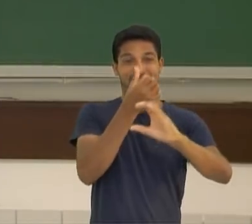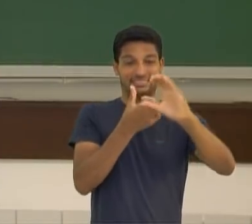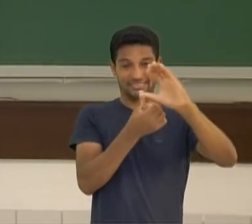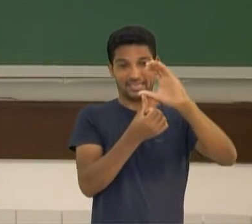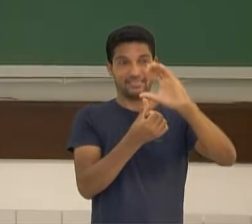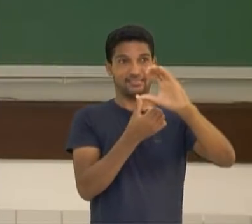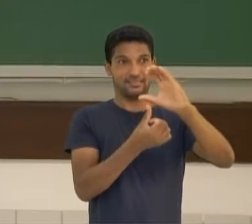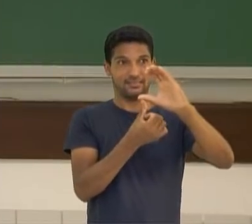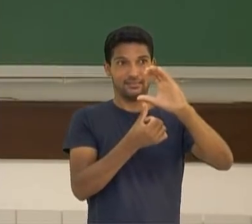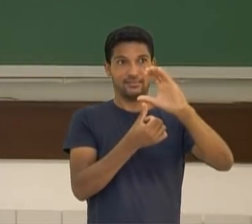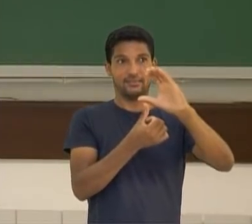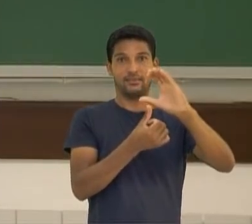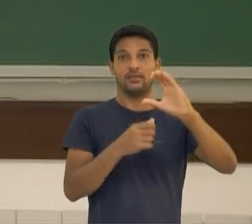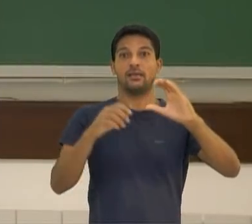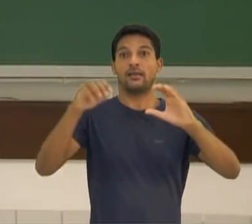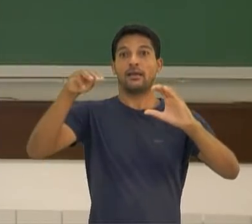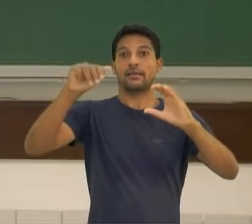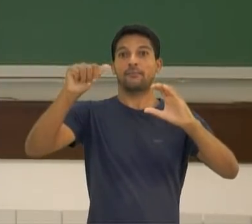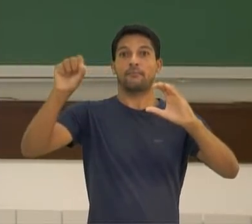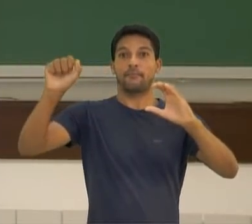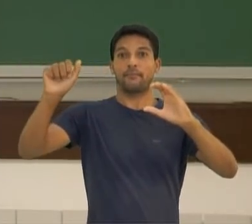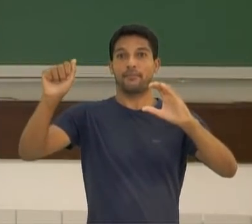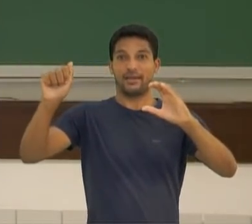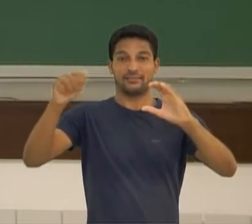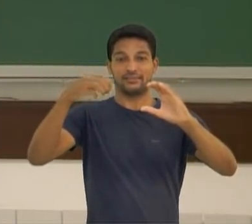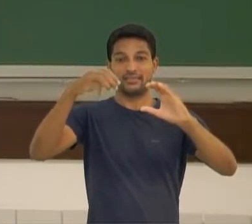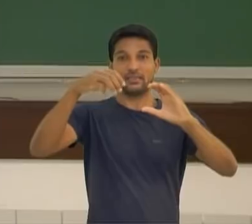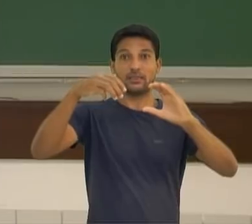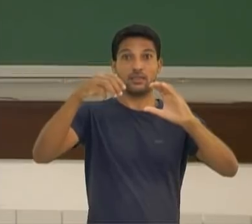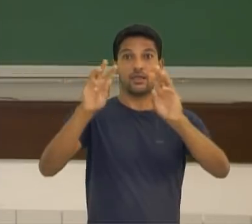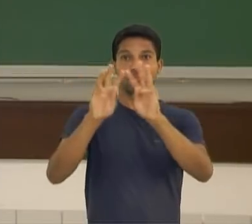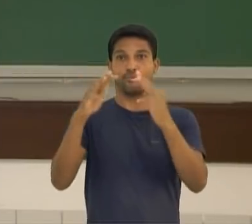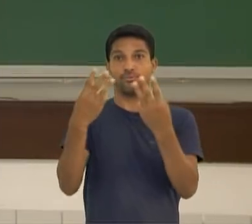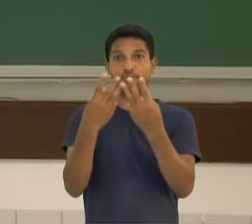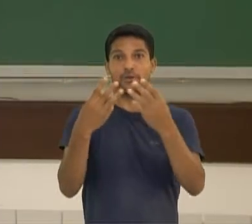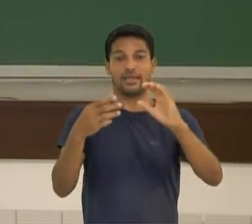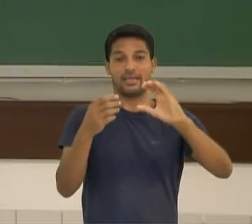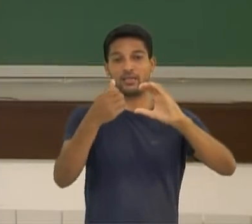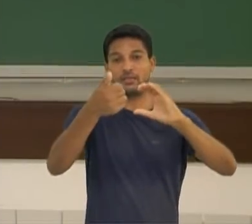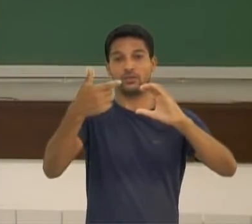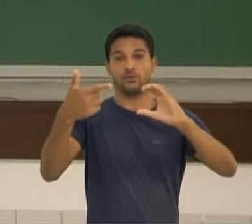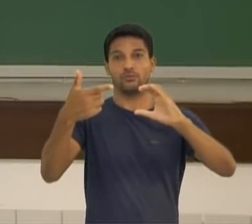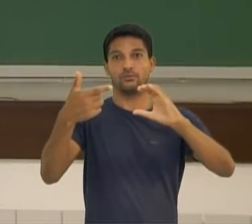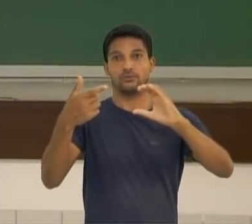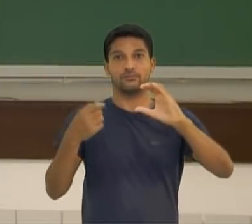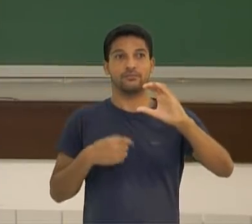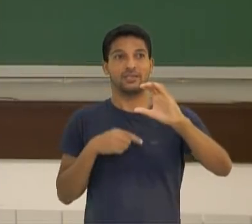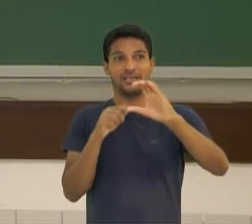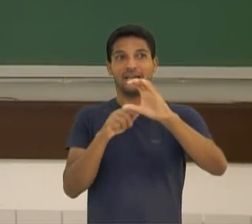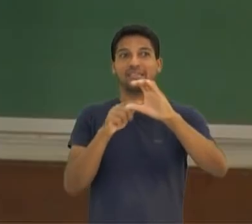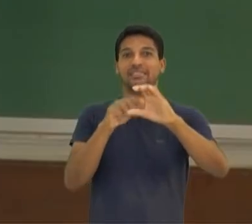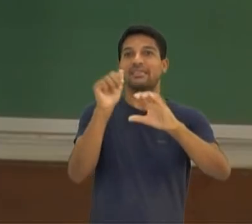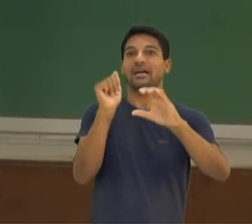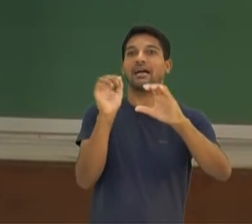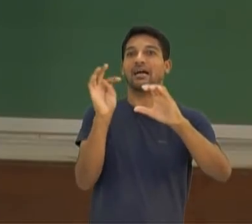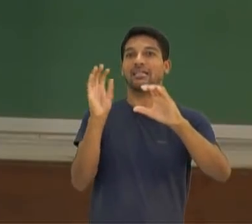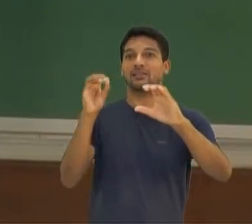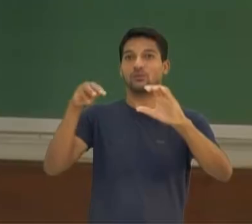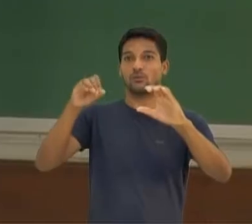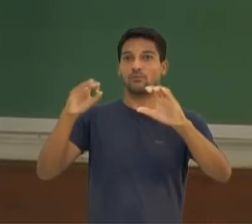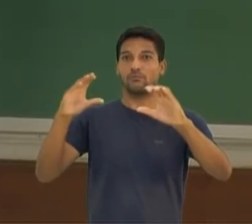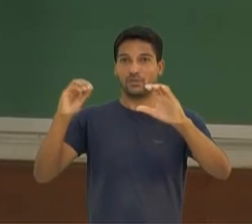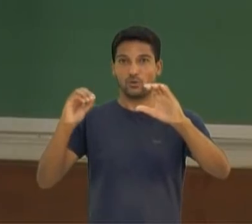e número de massa 12, certo? O número de prótons é igual ao número atômico, que é o número que está representado